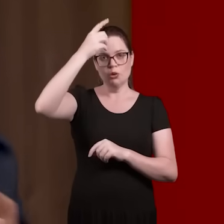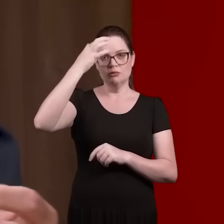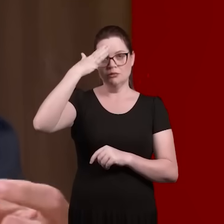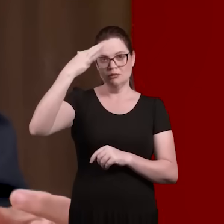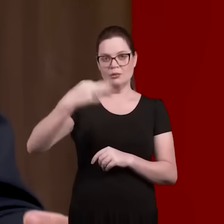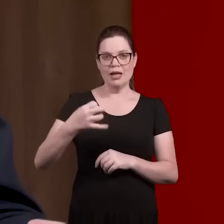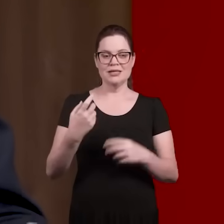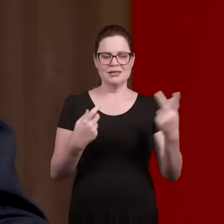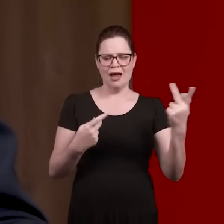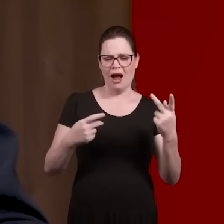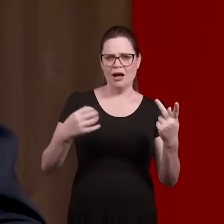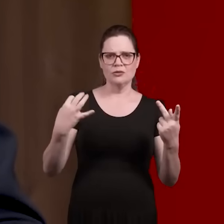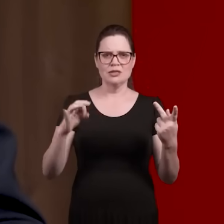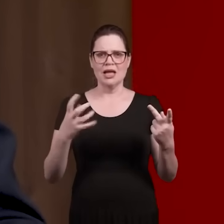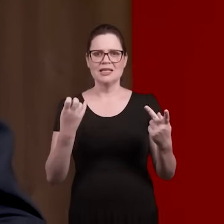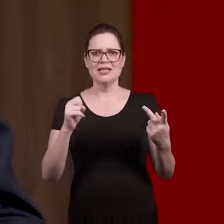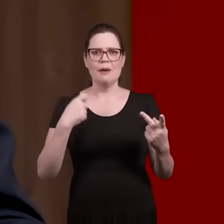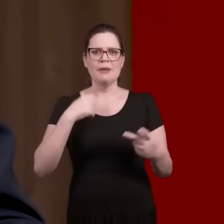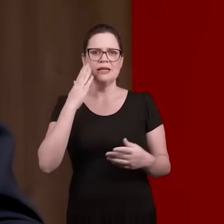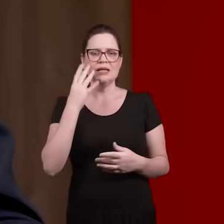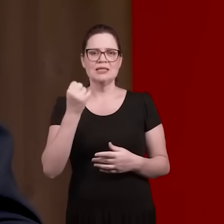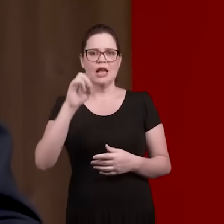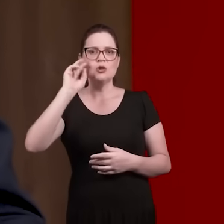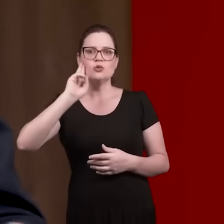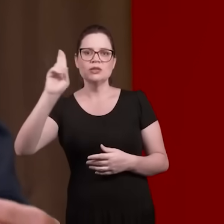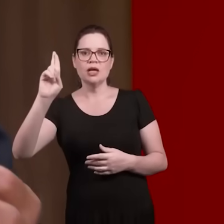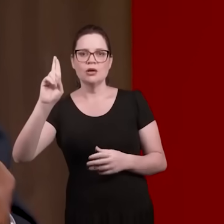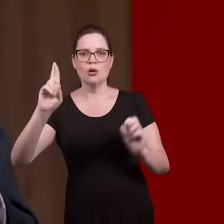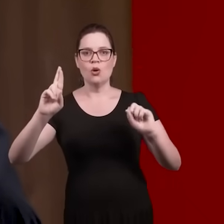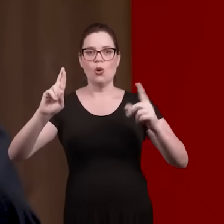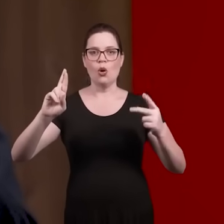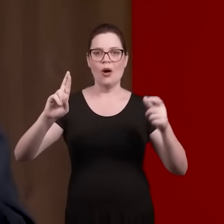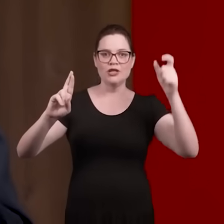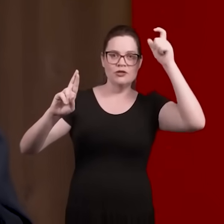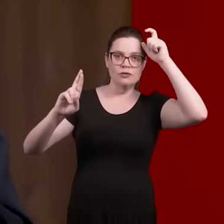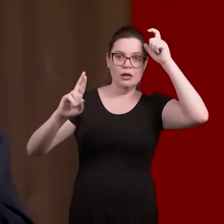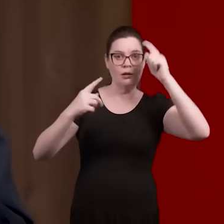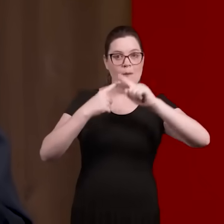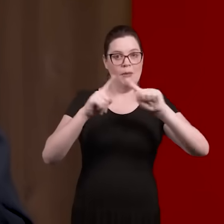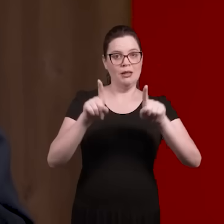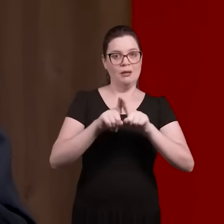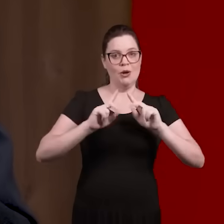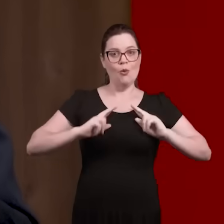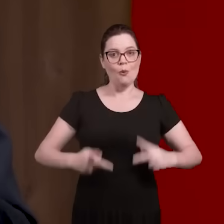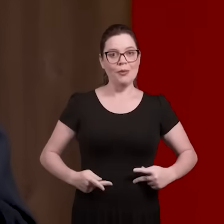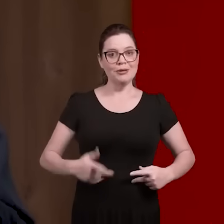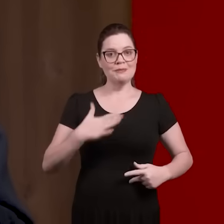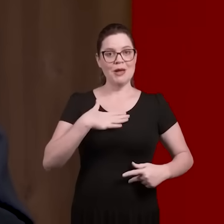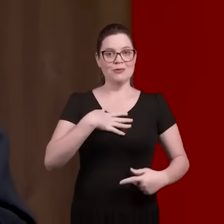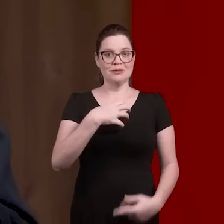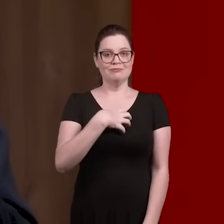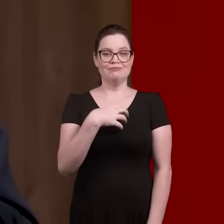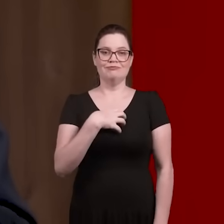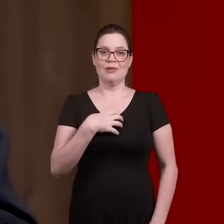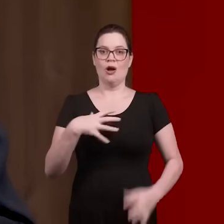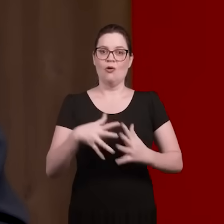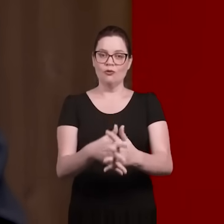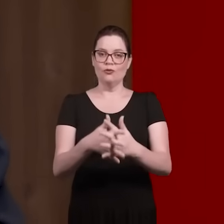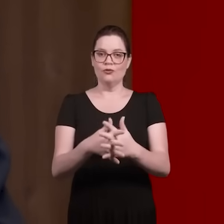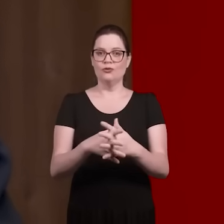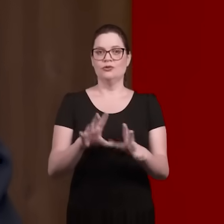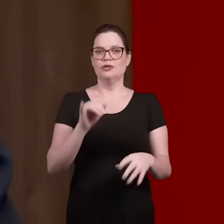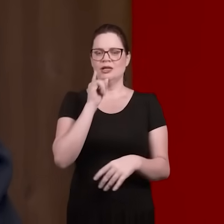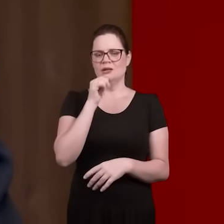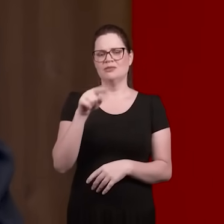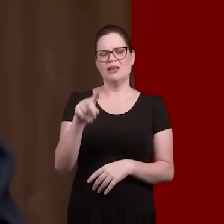espírito não é só ser do Senhor ou do adversário, é a questão dos sentimentos das pessoas. Isso. Eles confundem muito os sentimentos, então